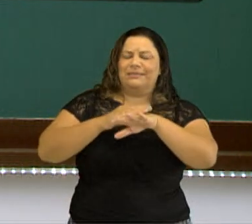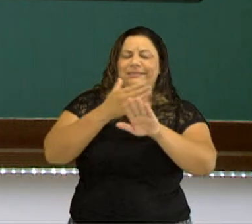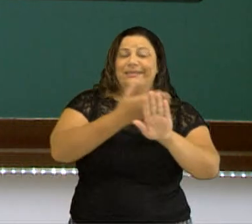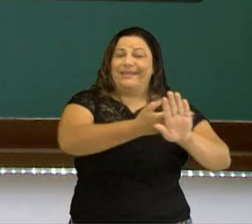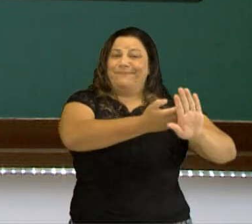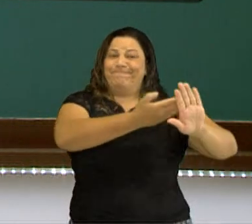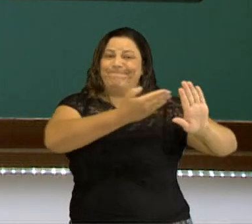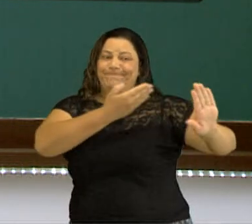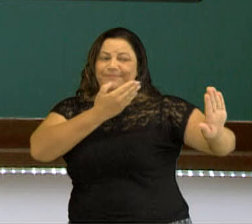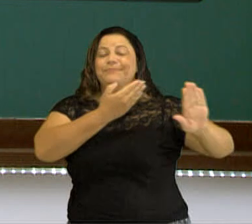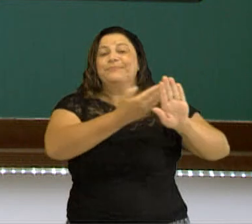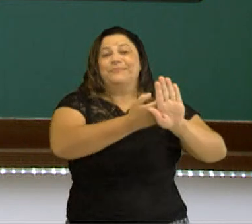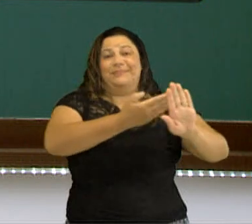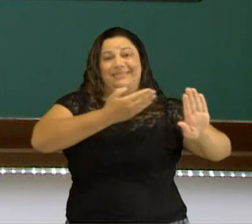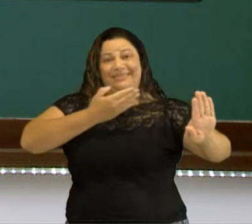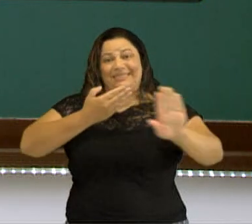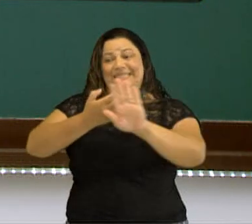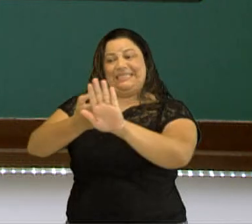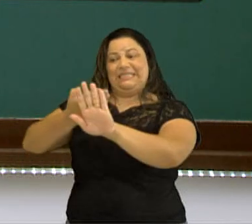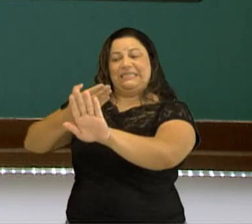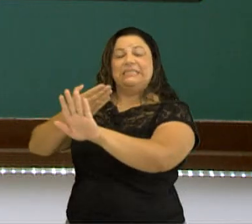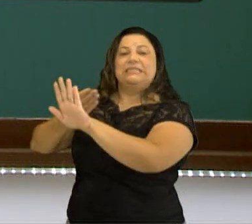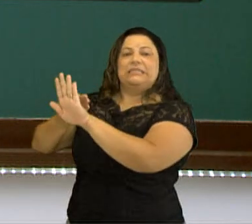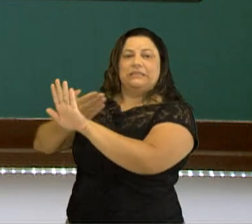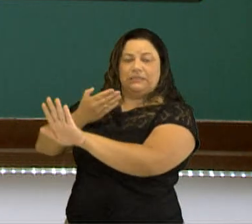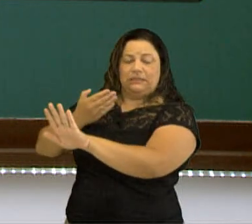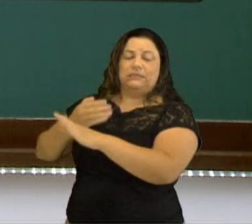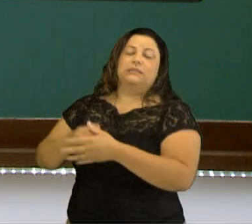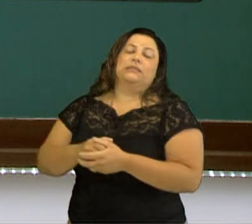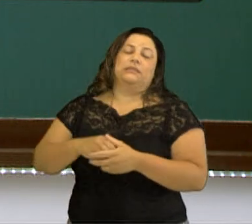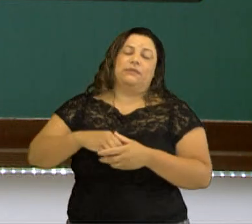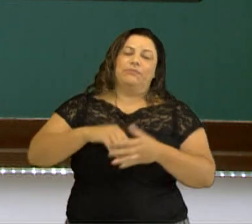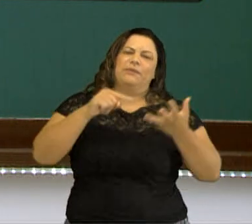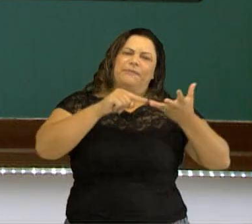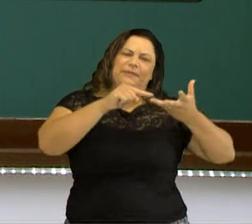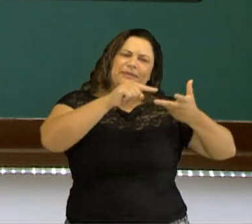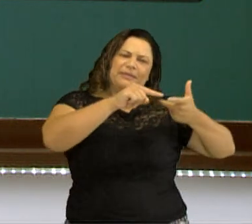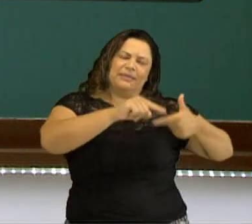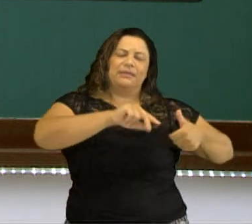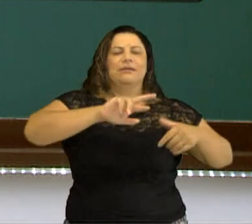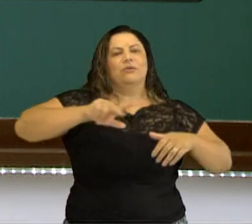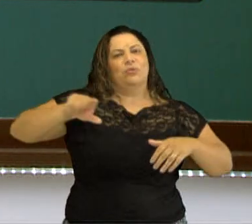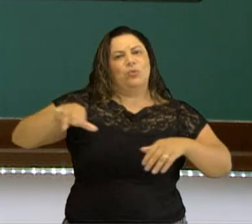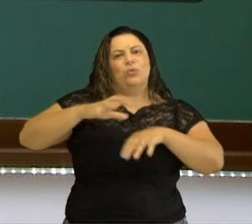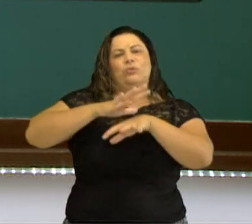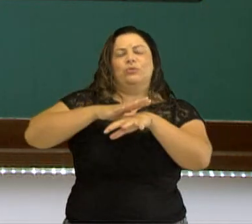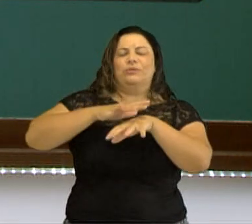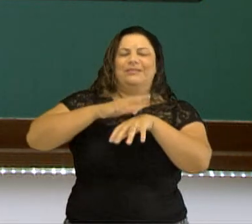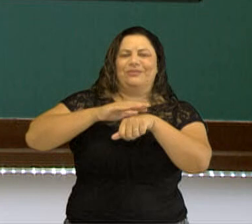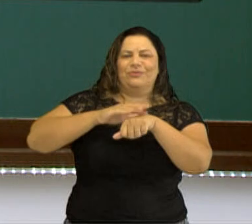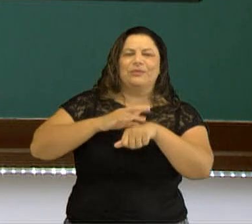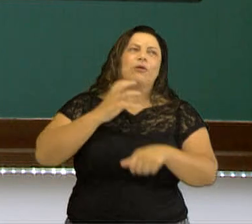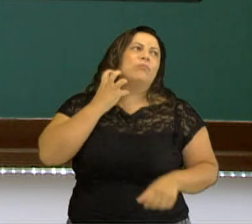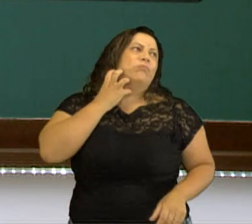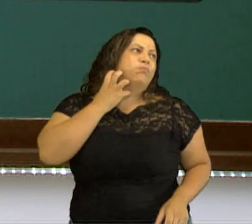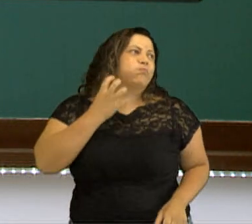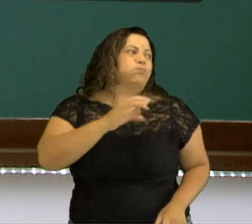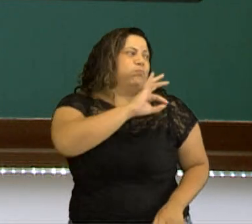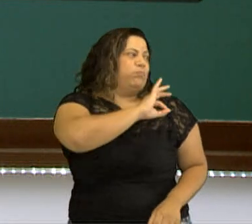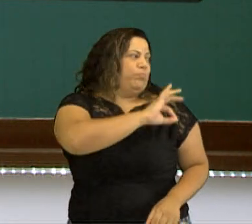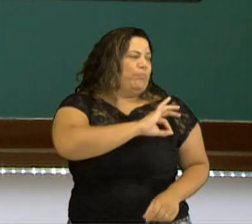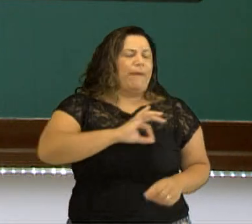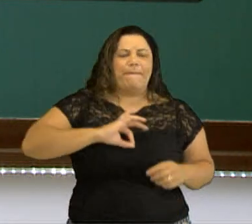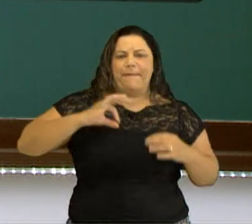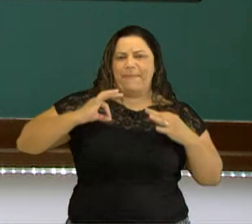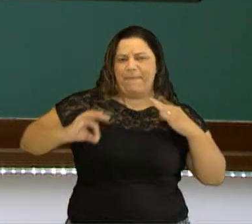um certo distanciamento. Não só nesse caso de Covid, como de várias outras doenças. Cachumba, sarampo, todas essas que